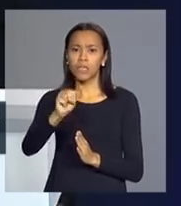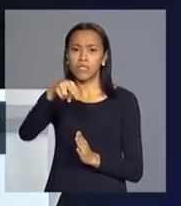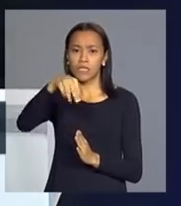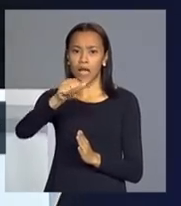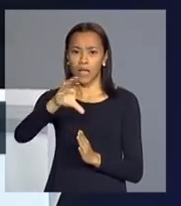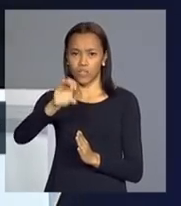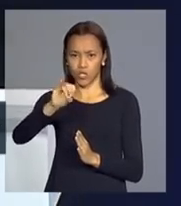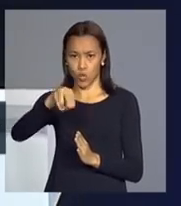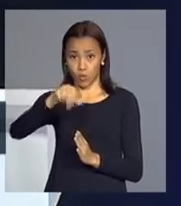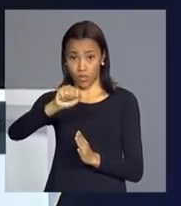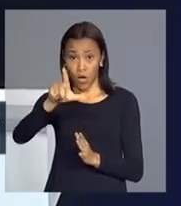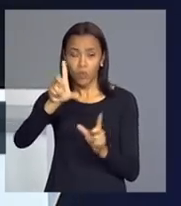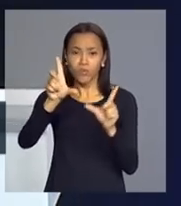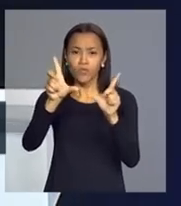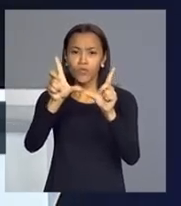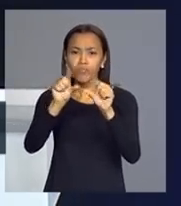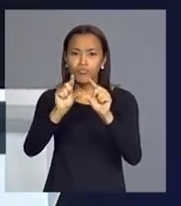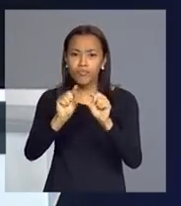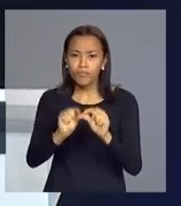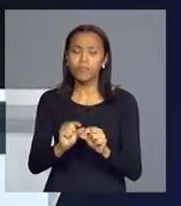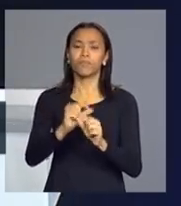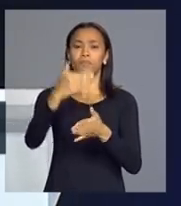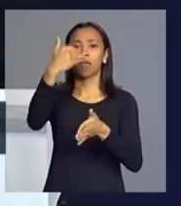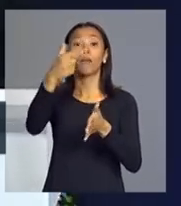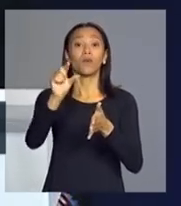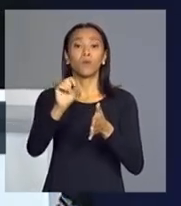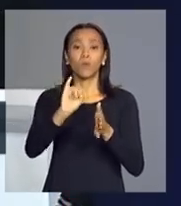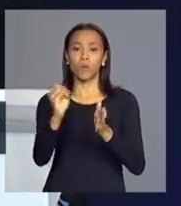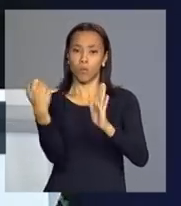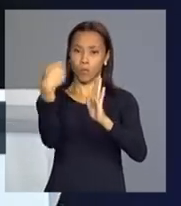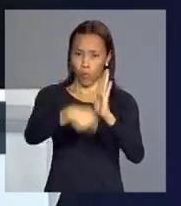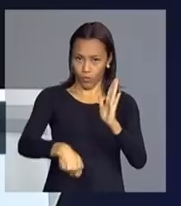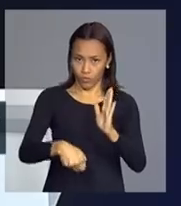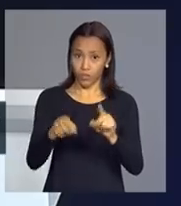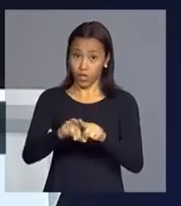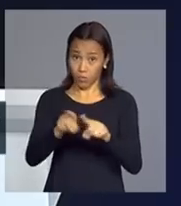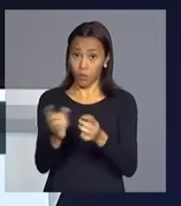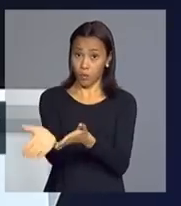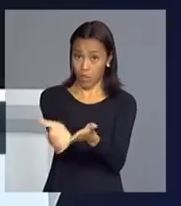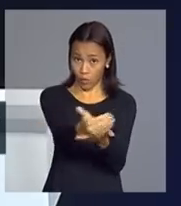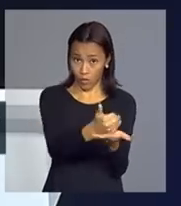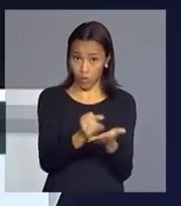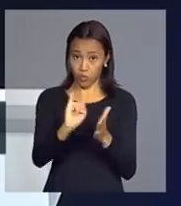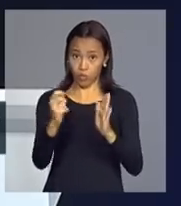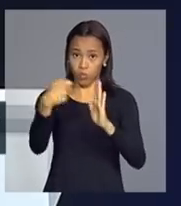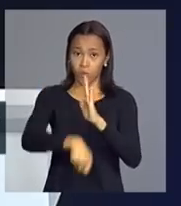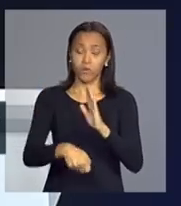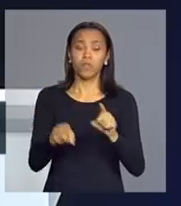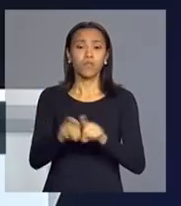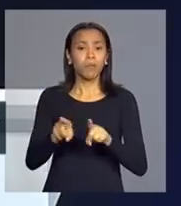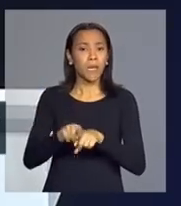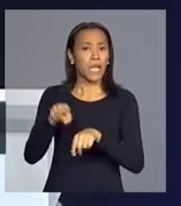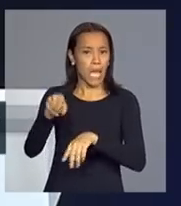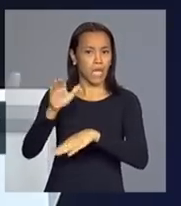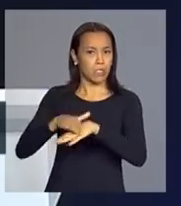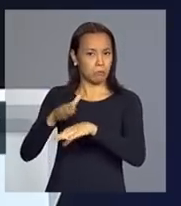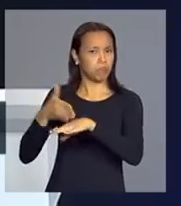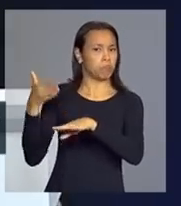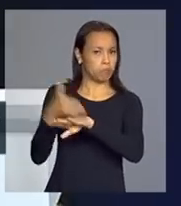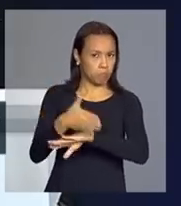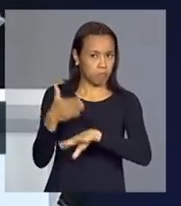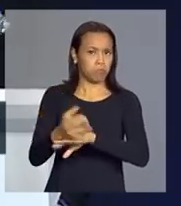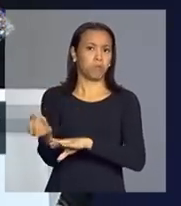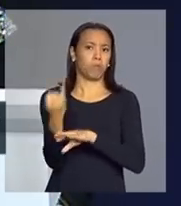e simplificou os impostos e seu recolhimento. Também tem participação decisiva na